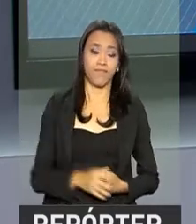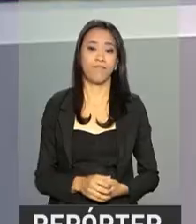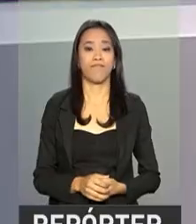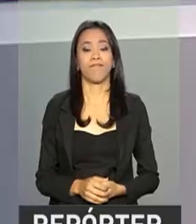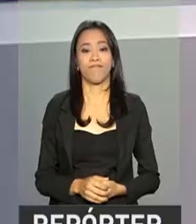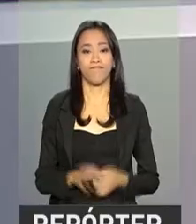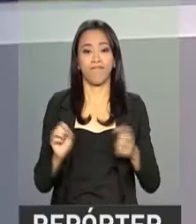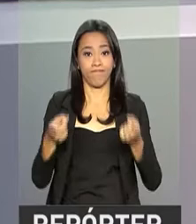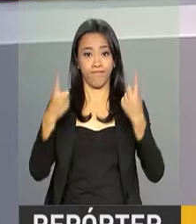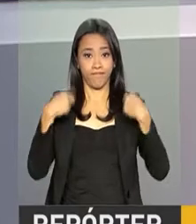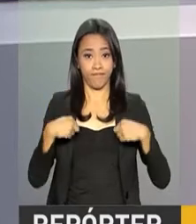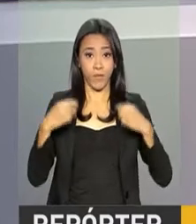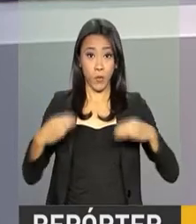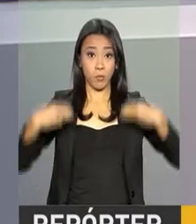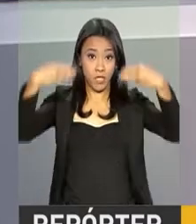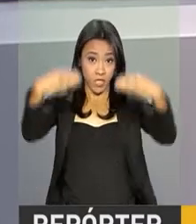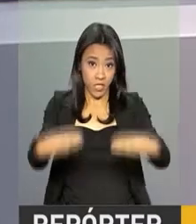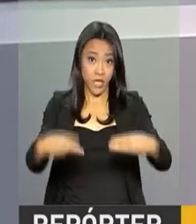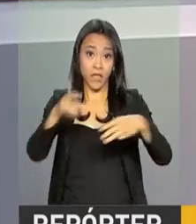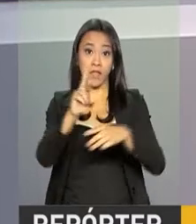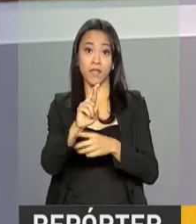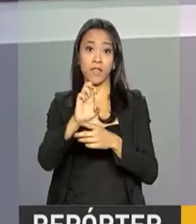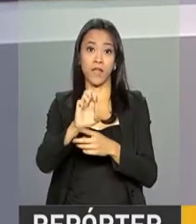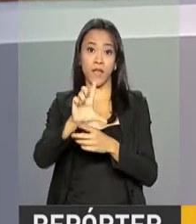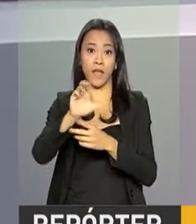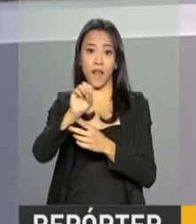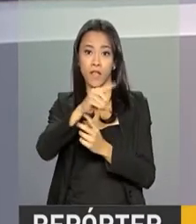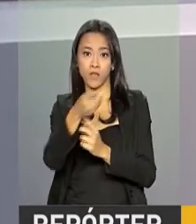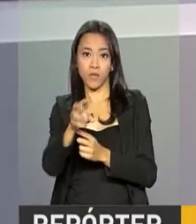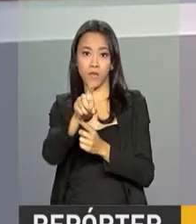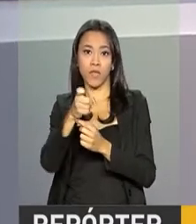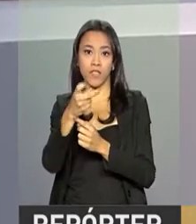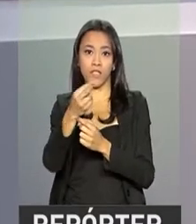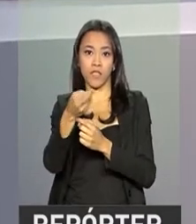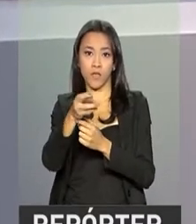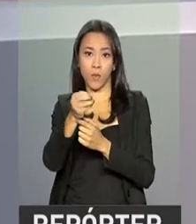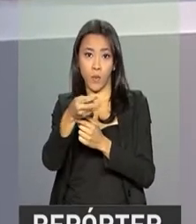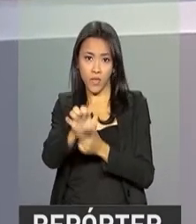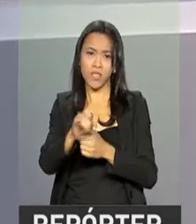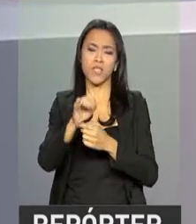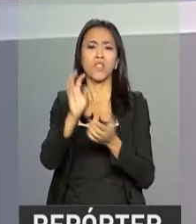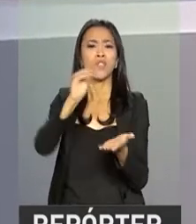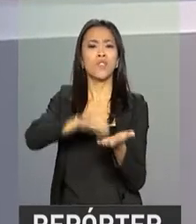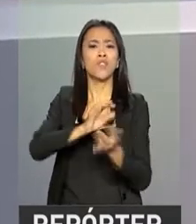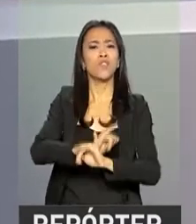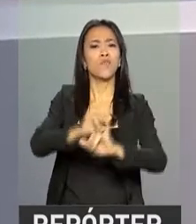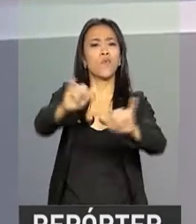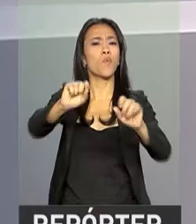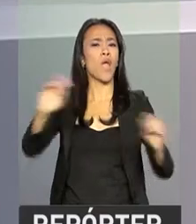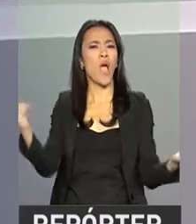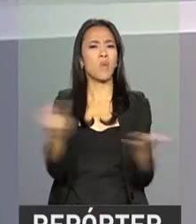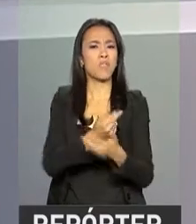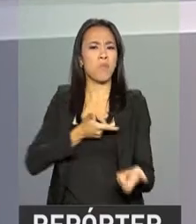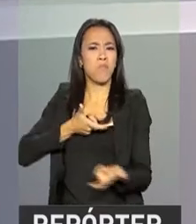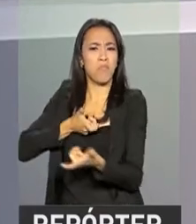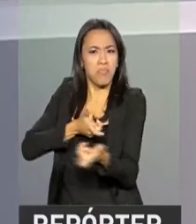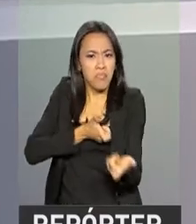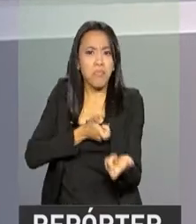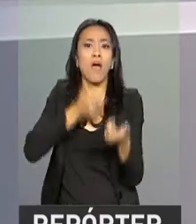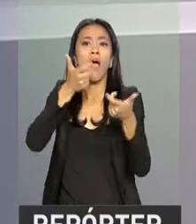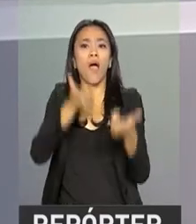o ministério das relações exteriores divulgou uma nota sobre o ataque terrorista que aconteceu em barcelona na